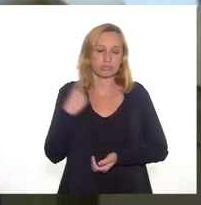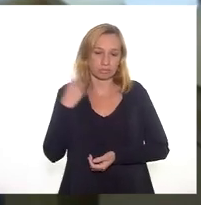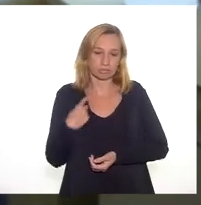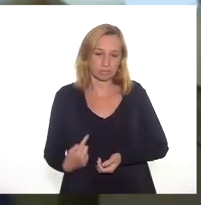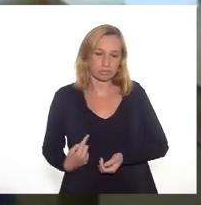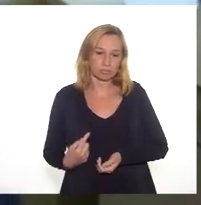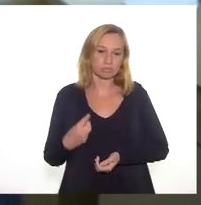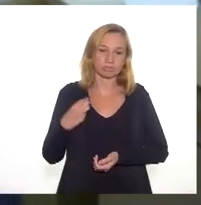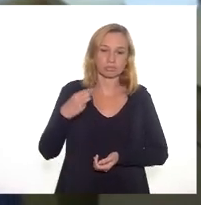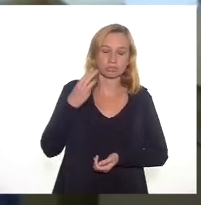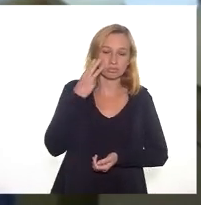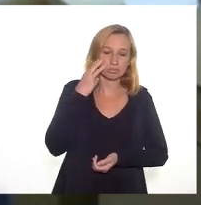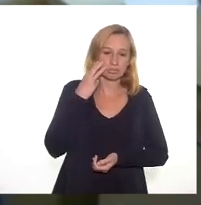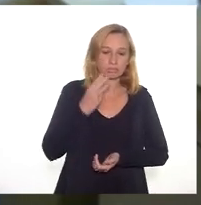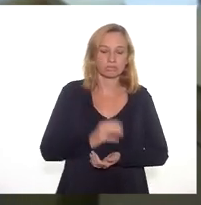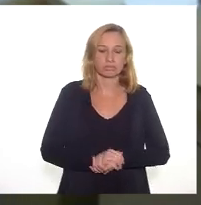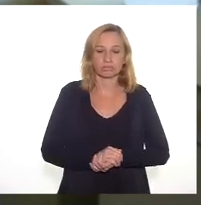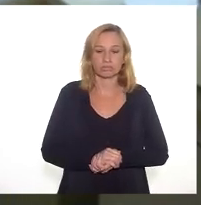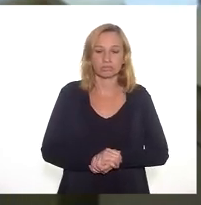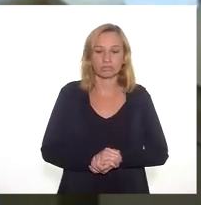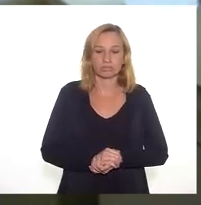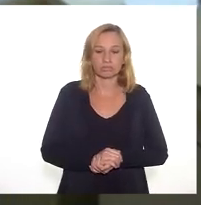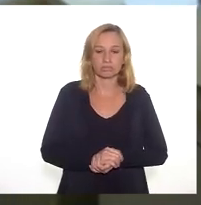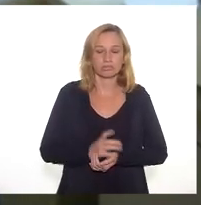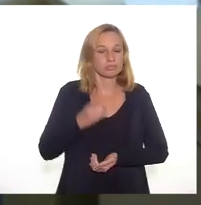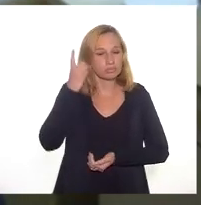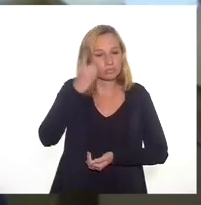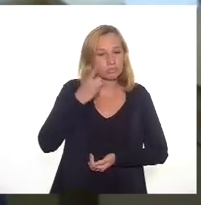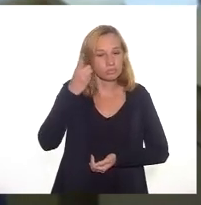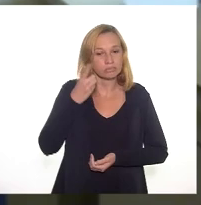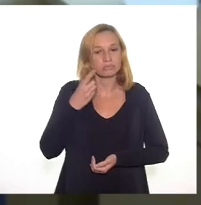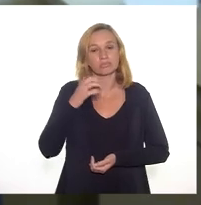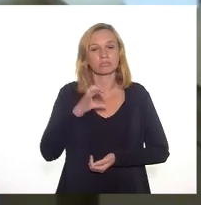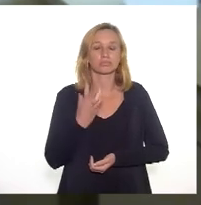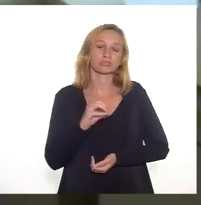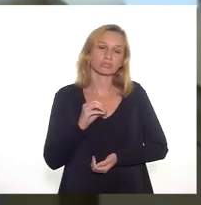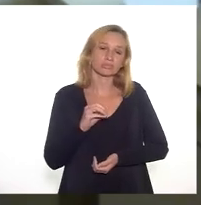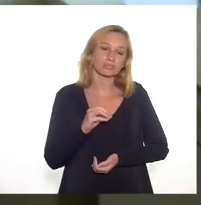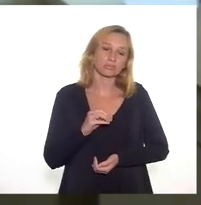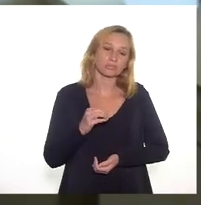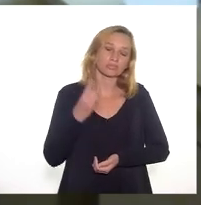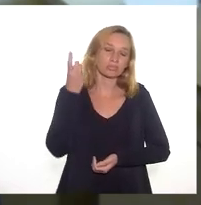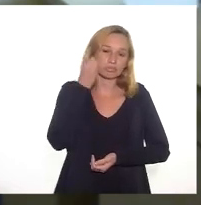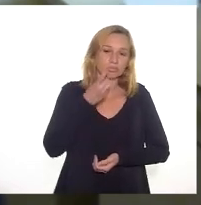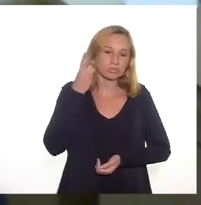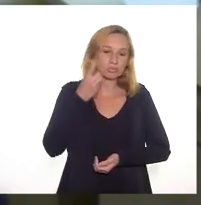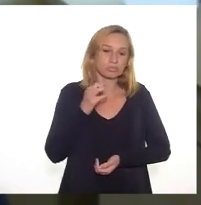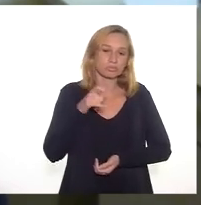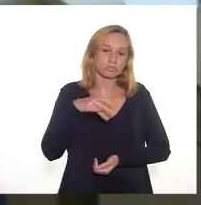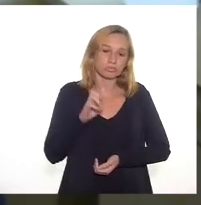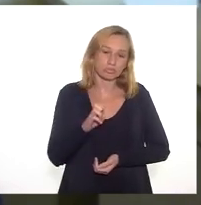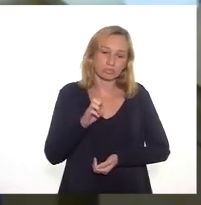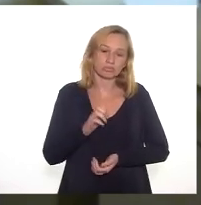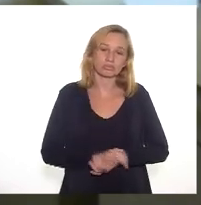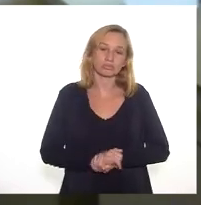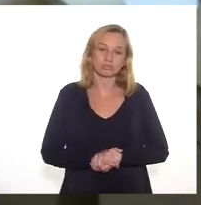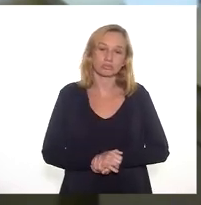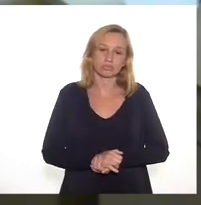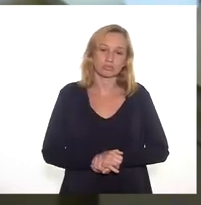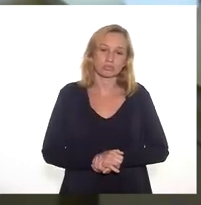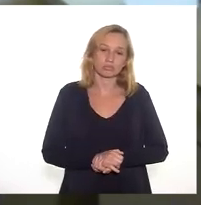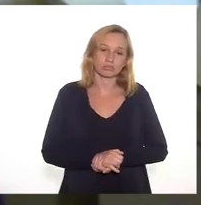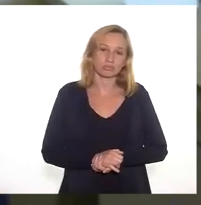Valdeque Carneiro, deputado Chico, o deputado Alexandre e